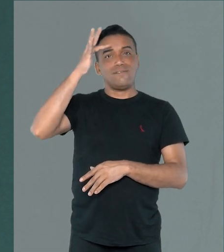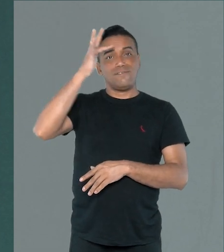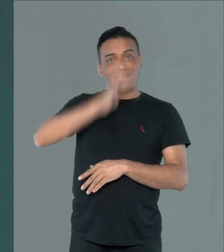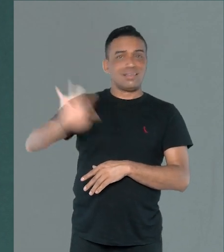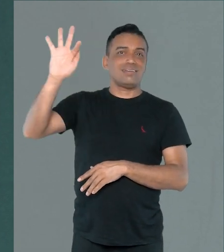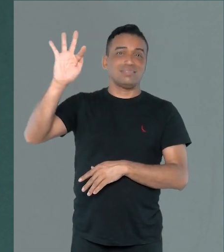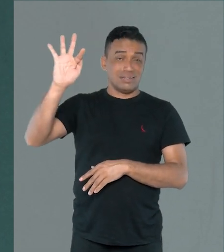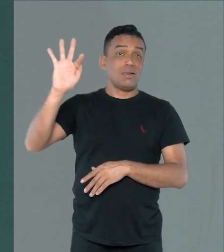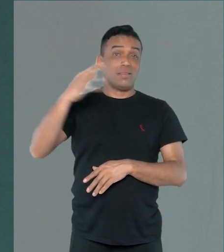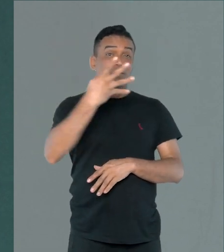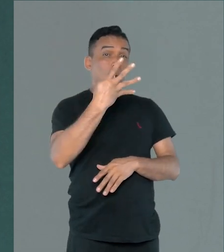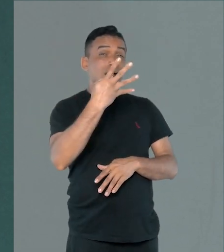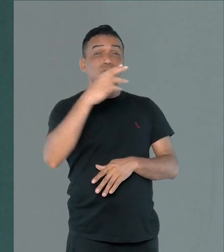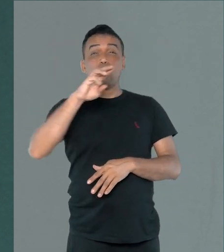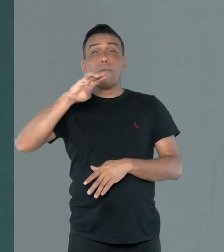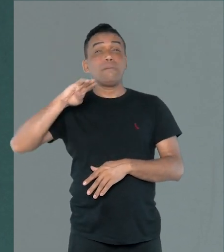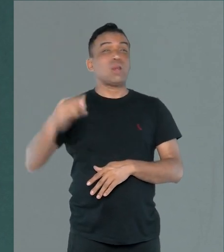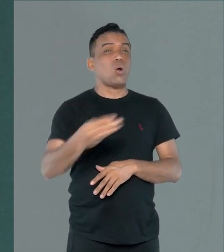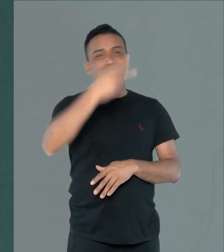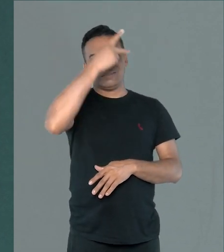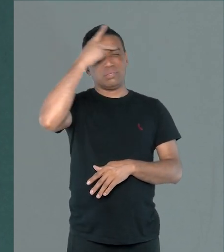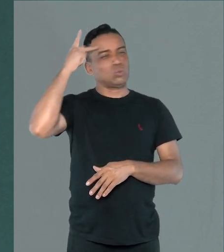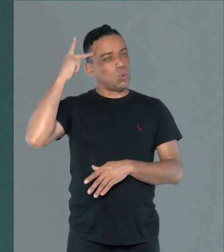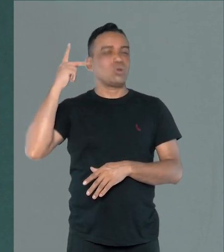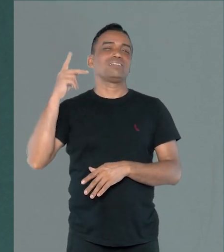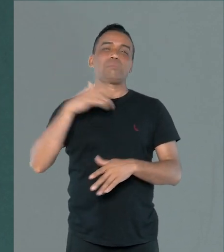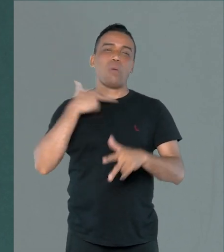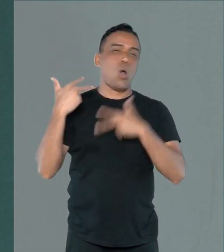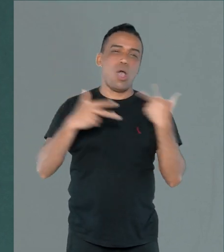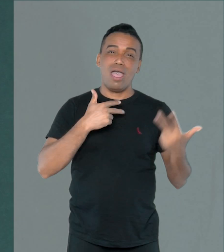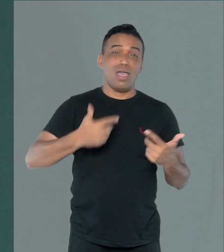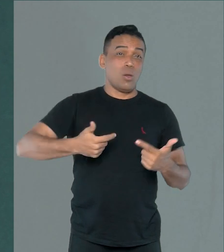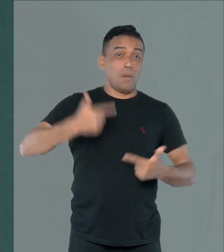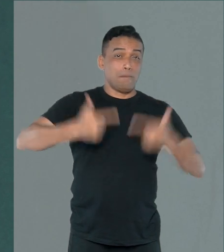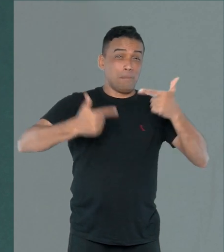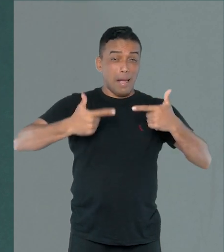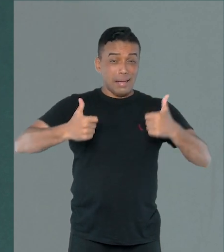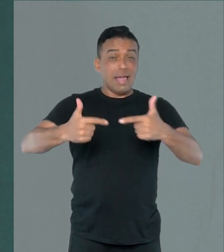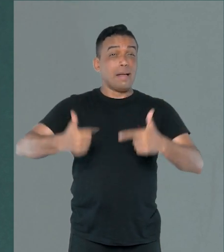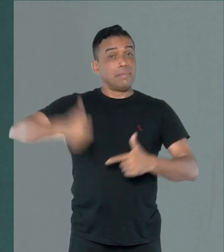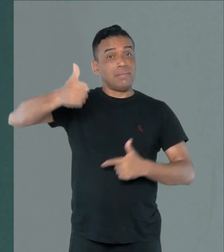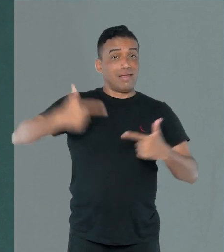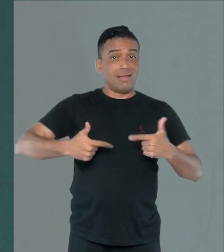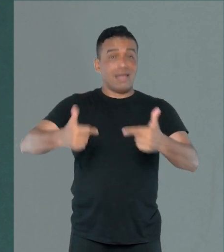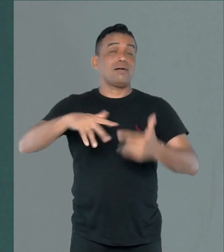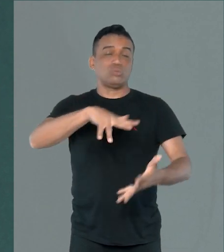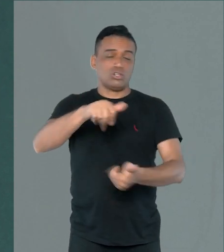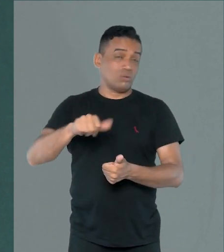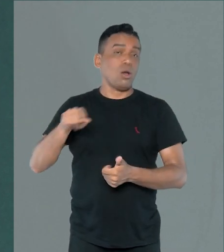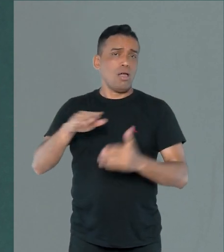de pessoas. Só para dar a vocês uma ideia do que foi a Primeira Guerra Mundial. Então, eles têm ali um papel realmente muito